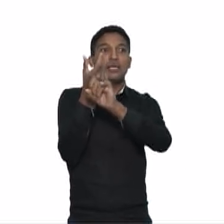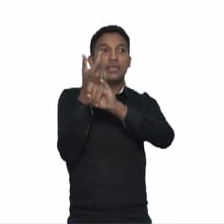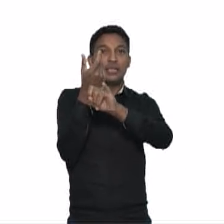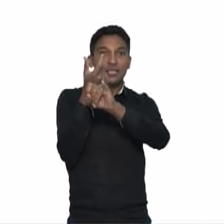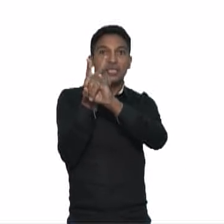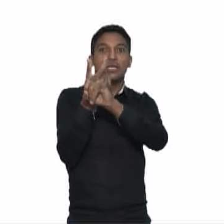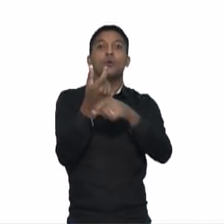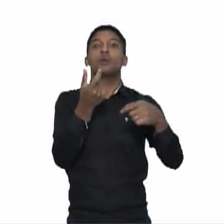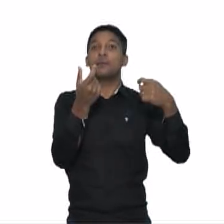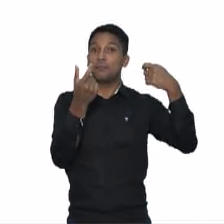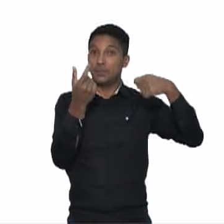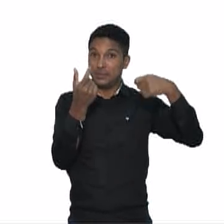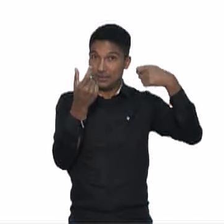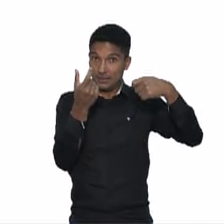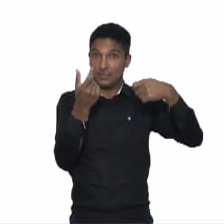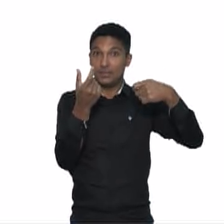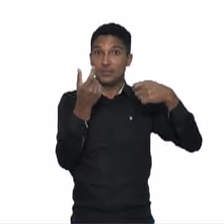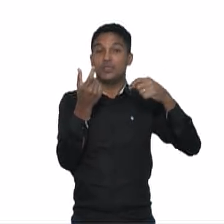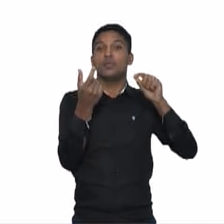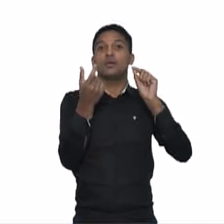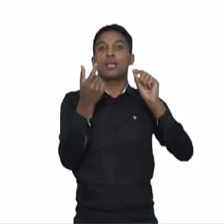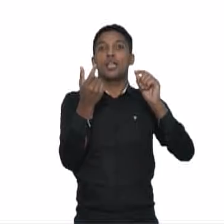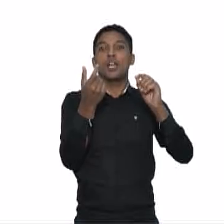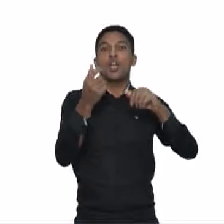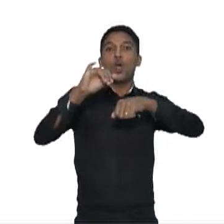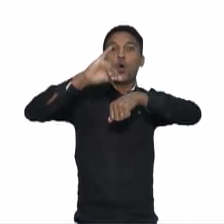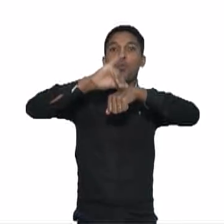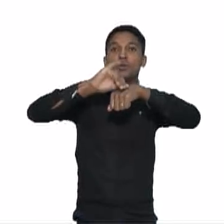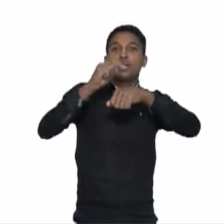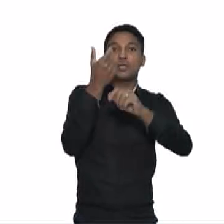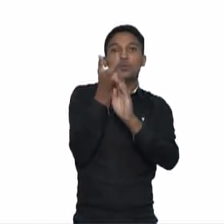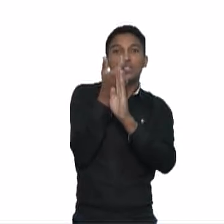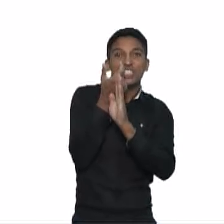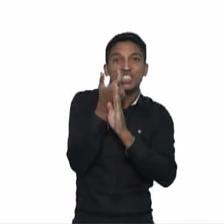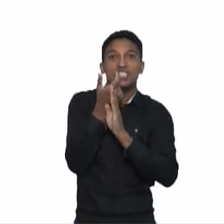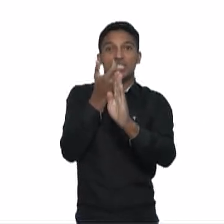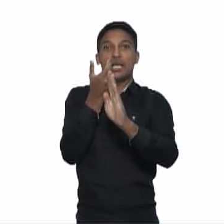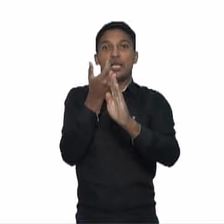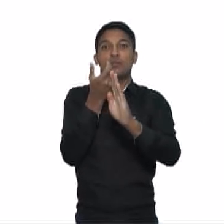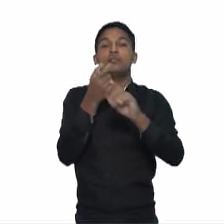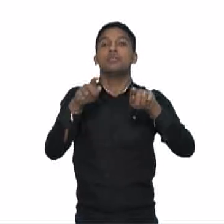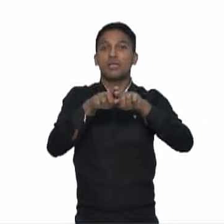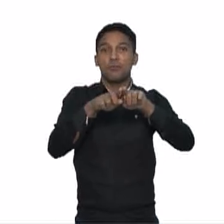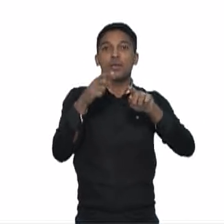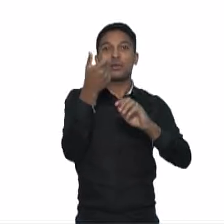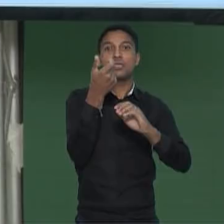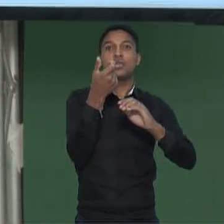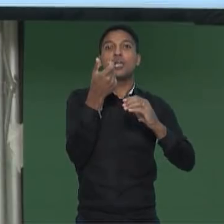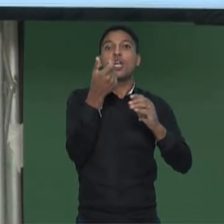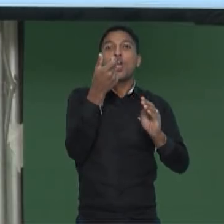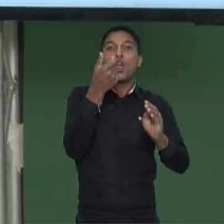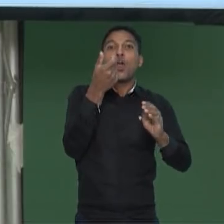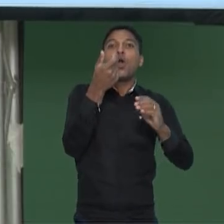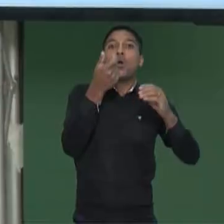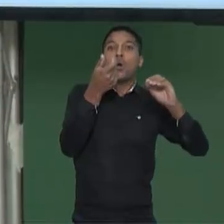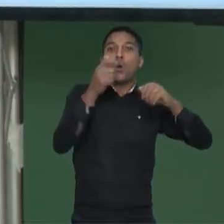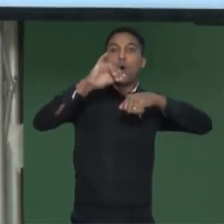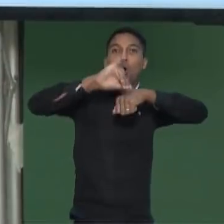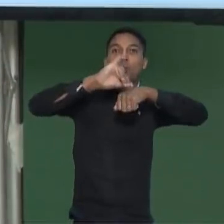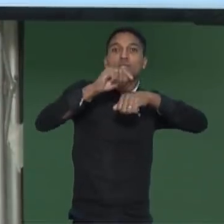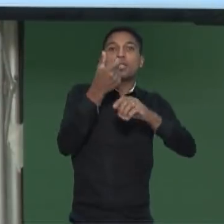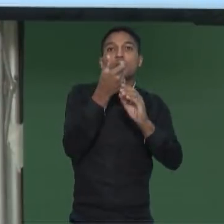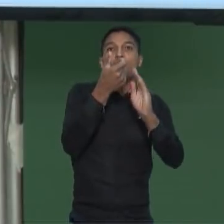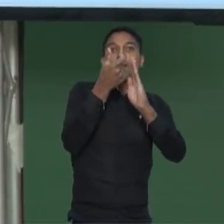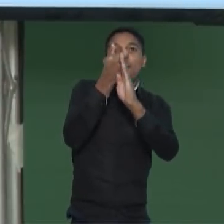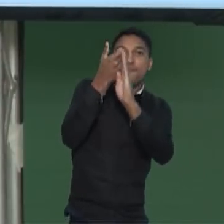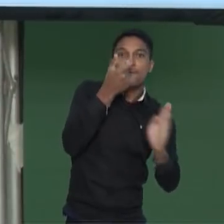dos anteriores. Ele pede um objeto direto e um objeto indireto simultaneamente. Nós temos